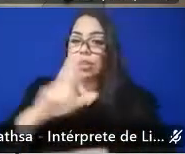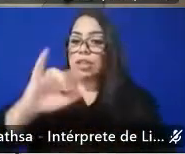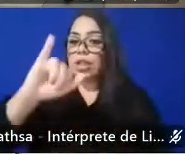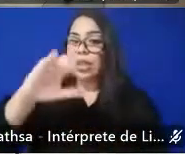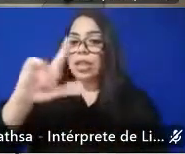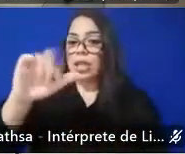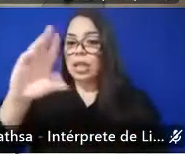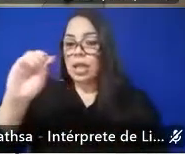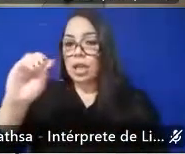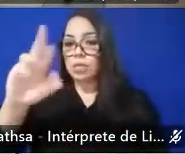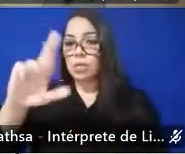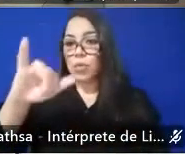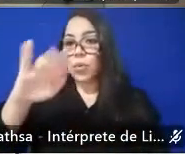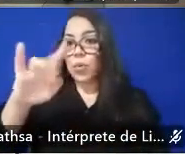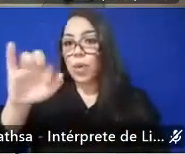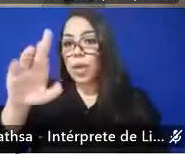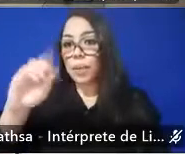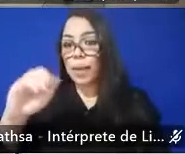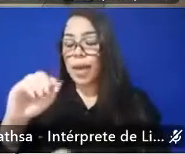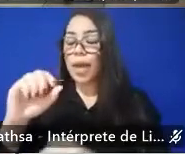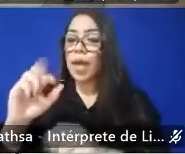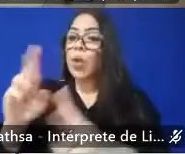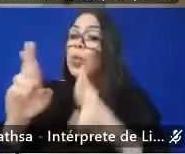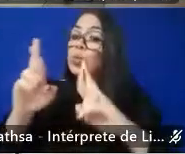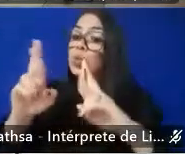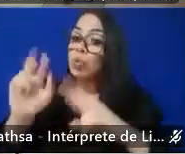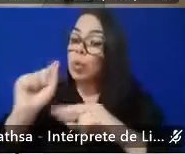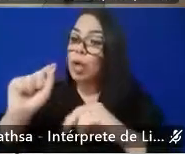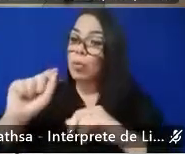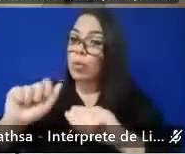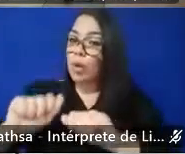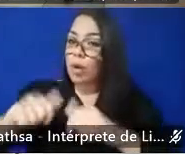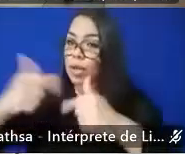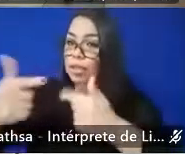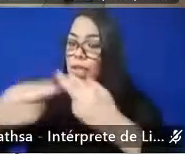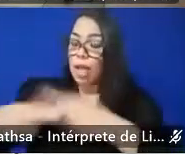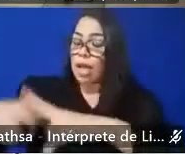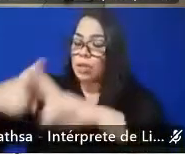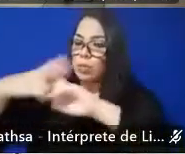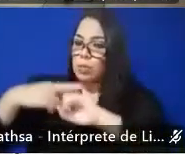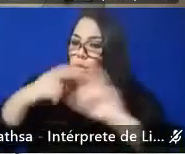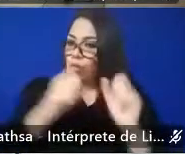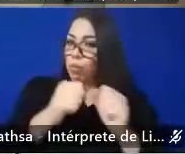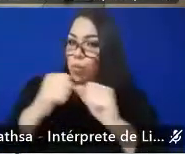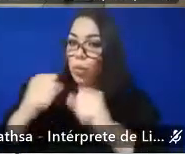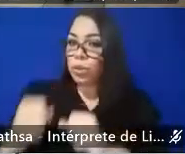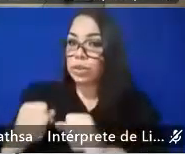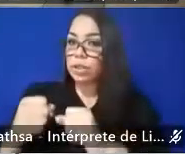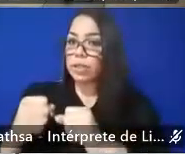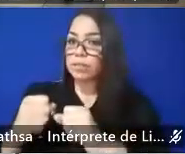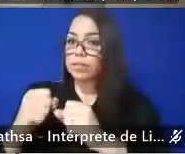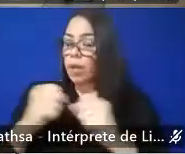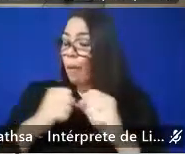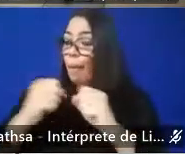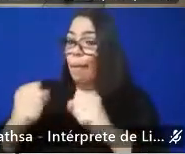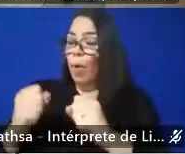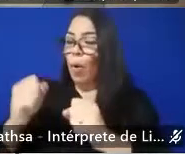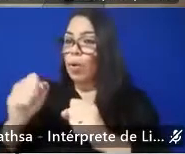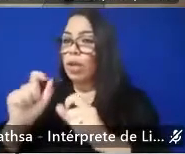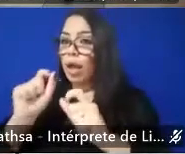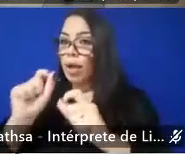podemos esperar o exercício responsável do poder poder que por e imprimir